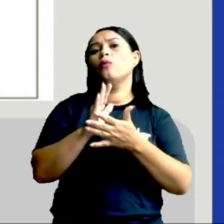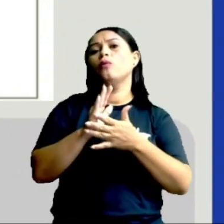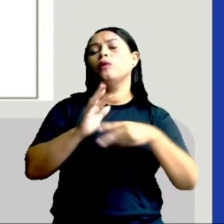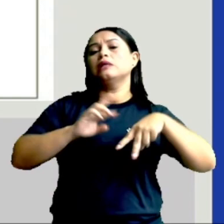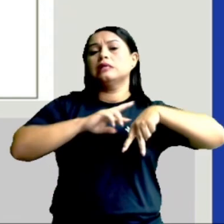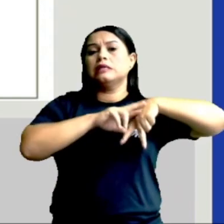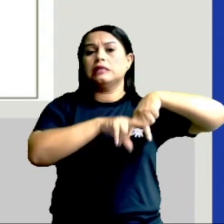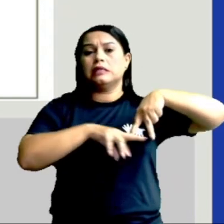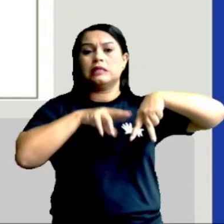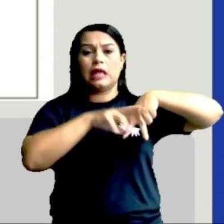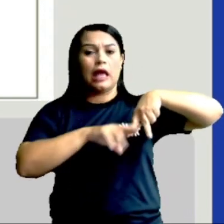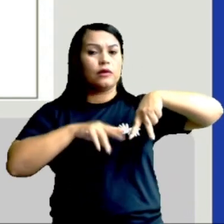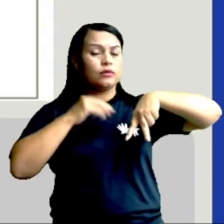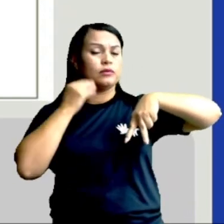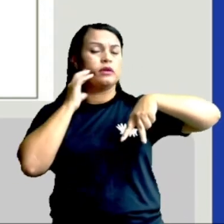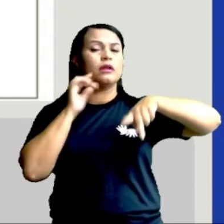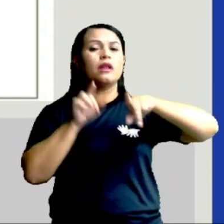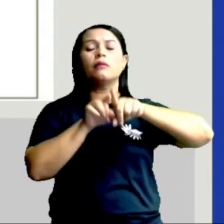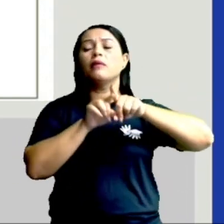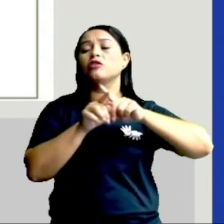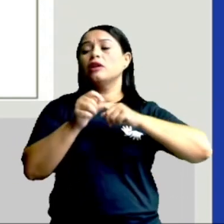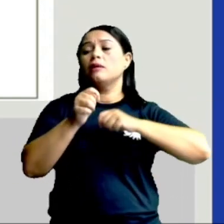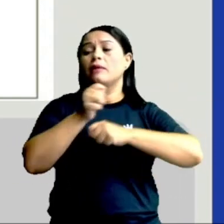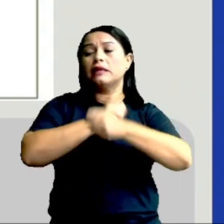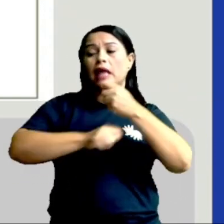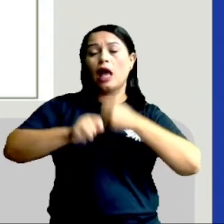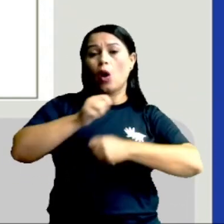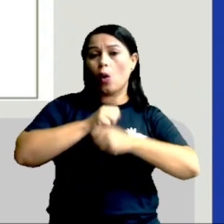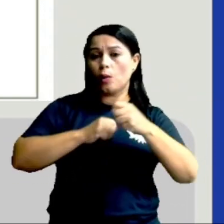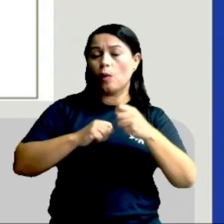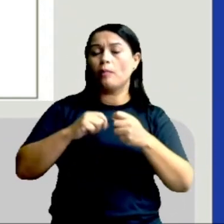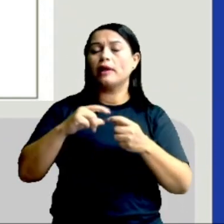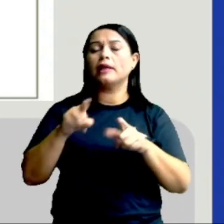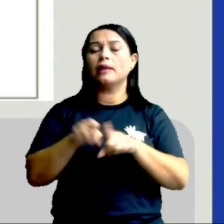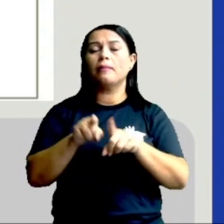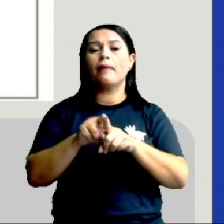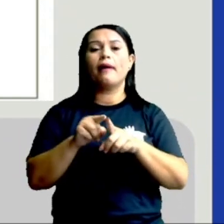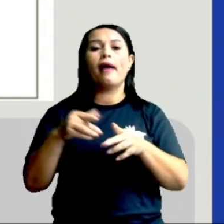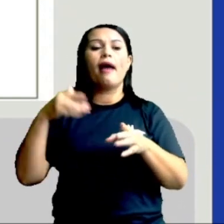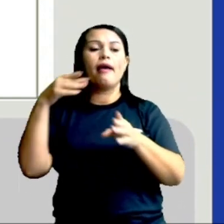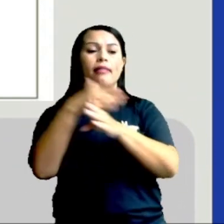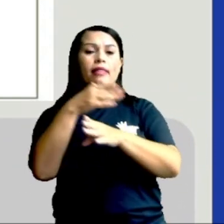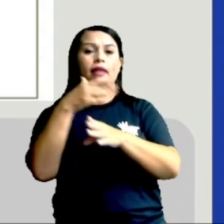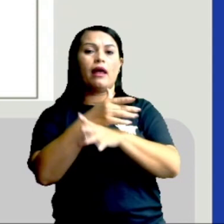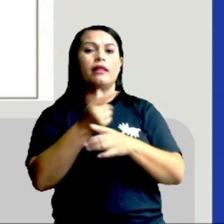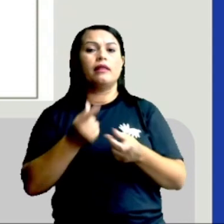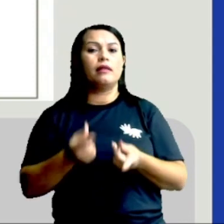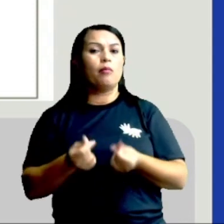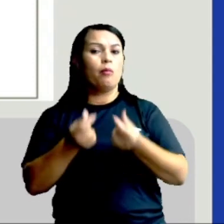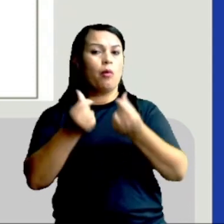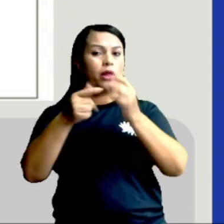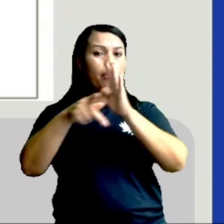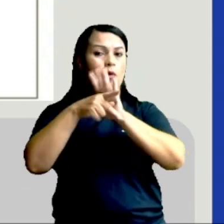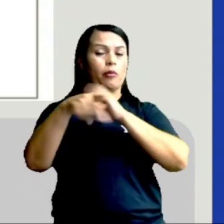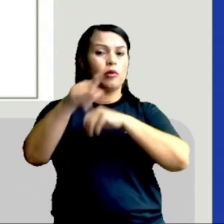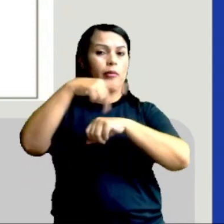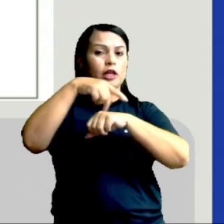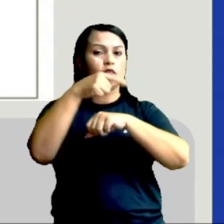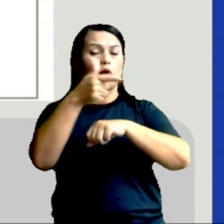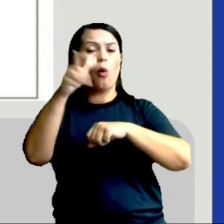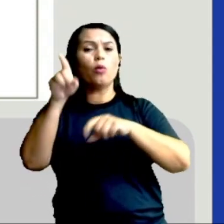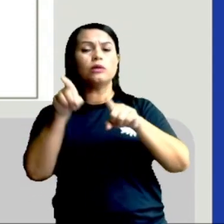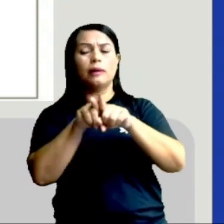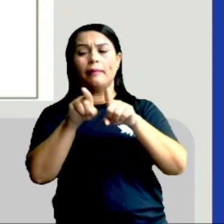a diminuição da população ativa, a entrada de moeda estrangeira aumenta, tá? A